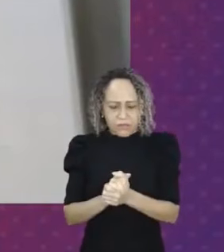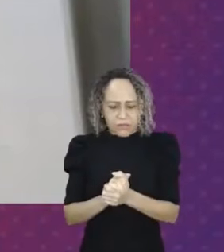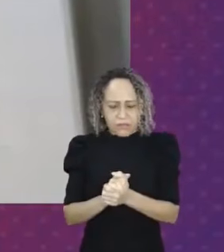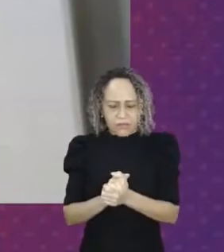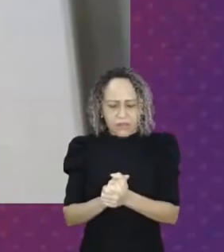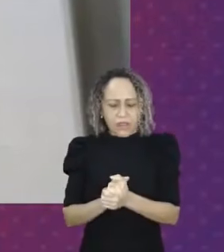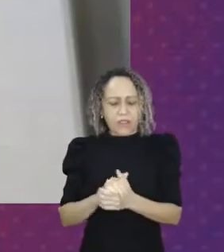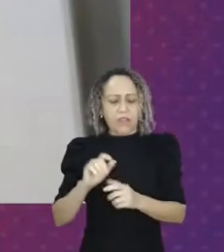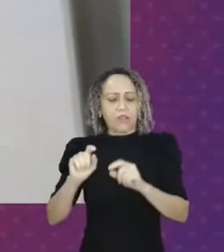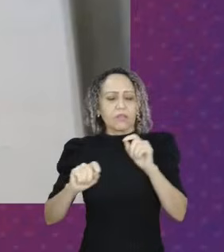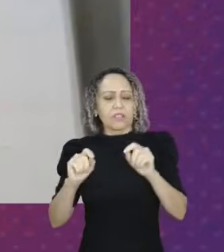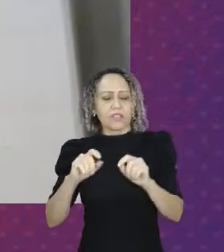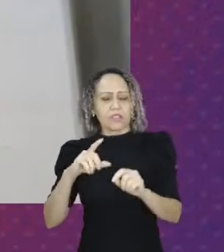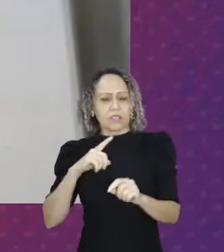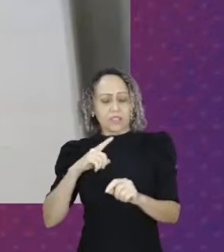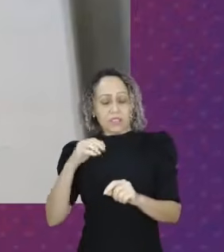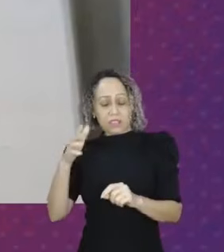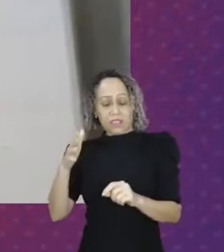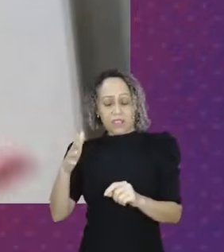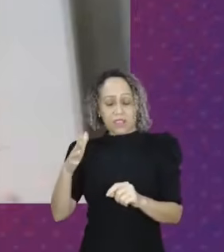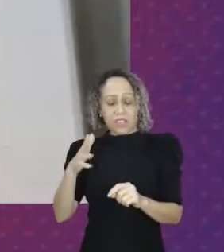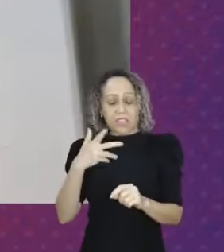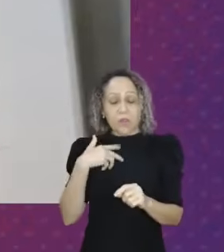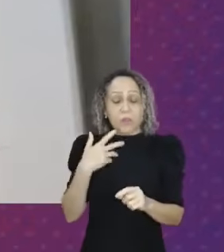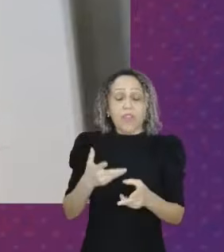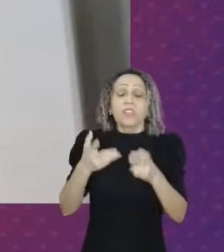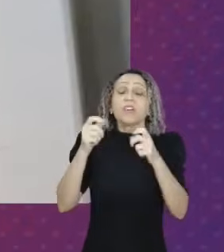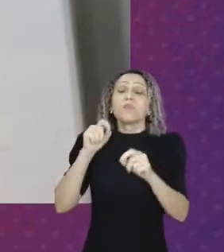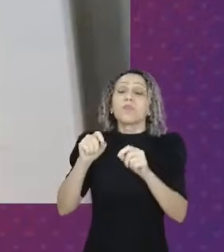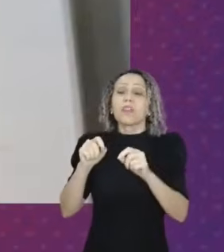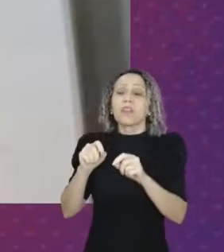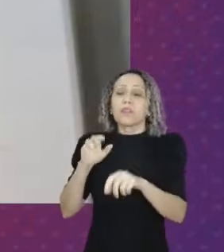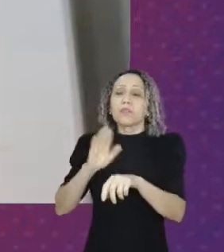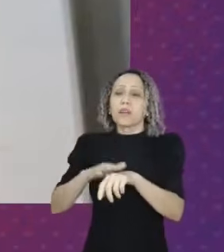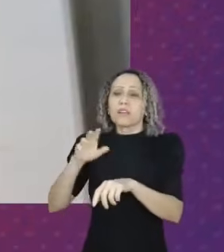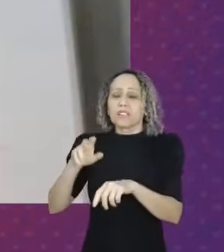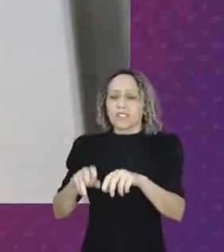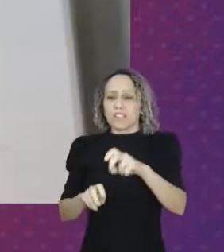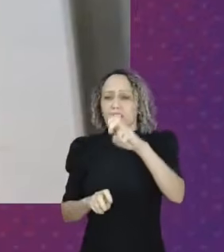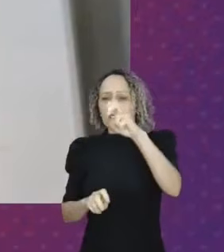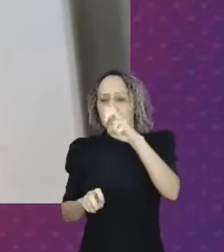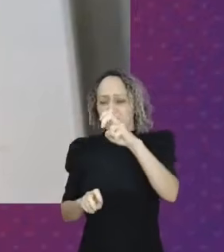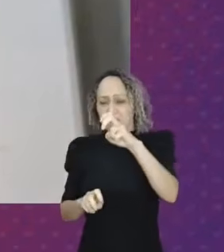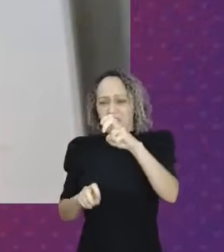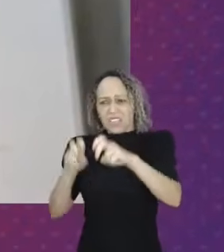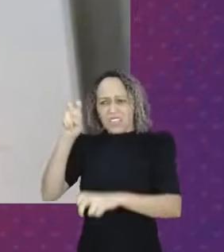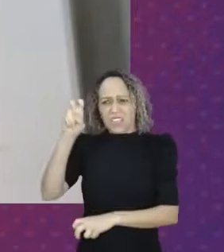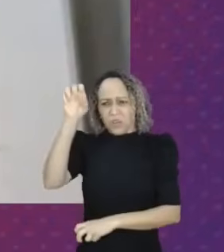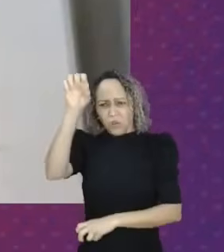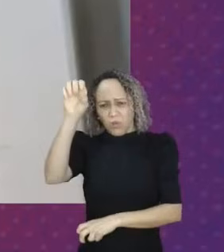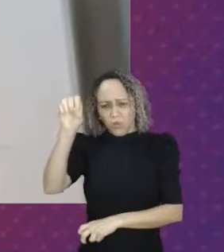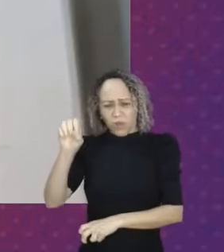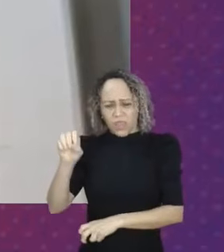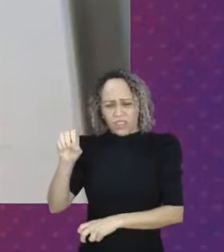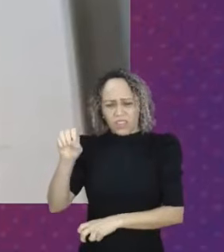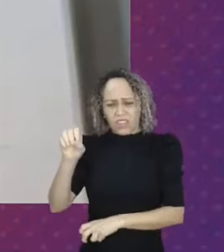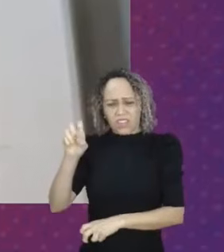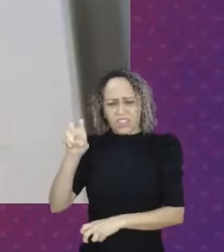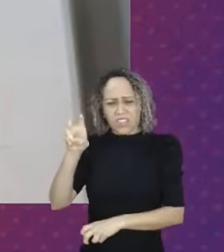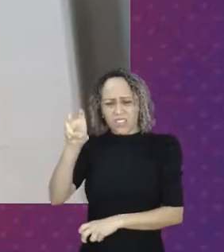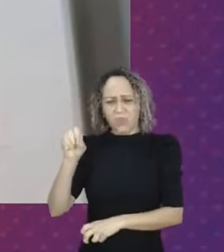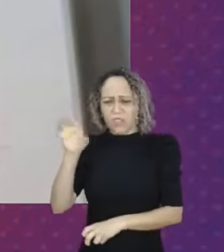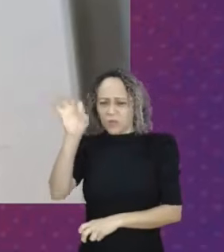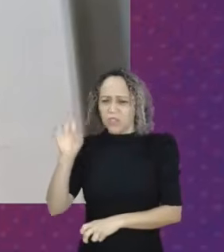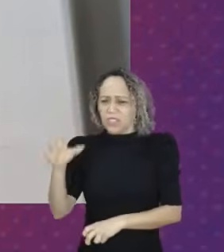majoritariamente quem aparece lá são pessoas brancas, quando nós temos mais de 50% da população que é negra. Parece uma coisa pequena, mas isso tem a